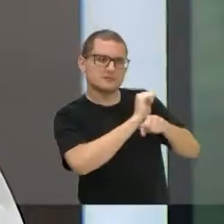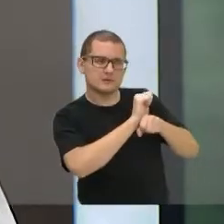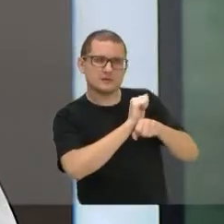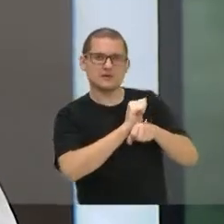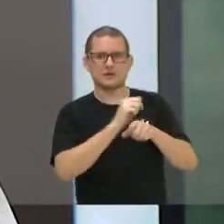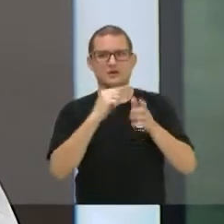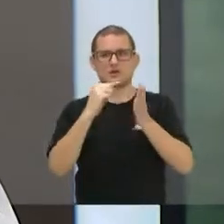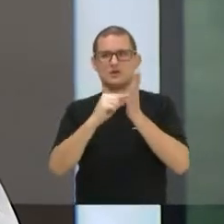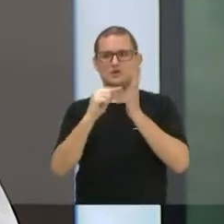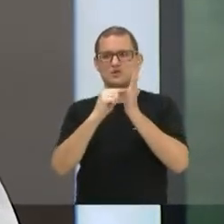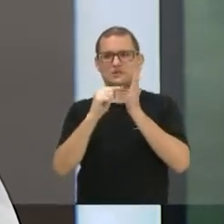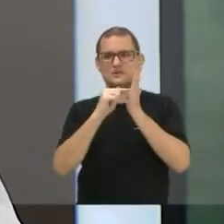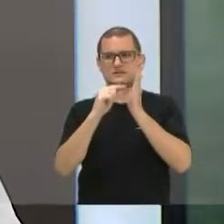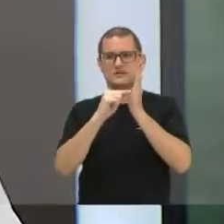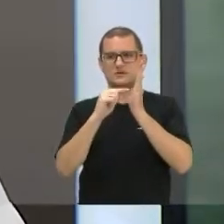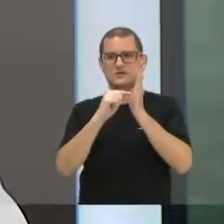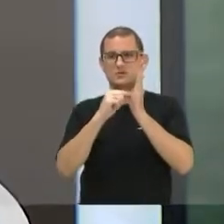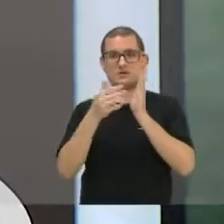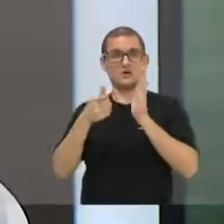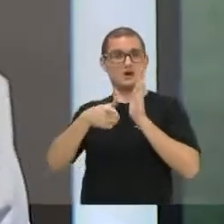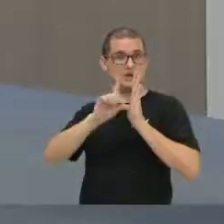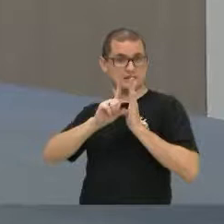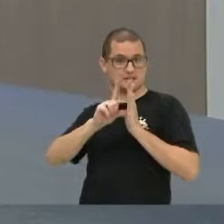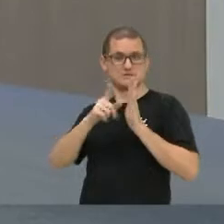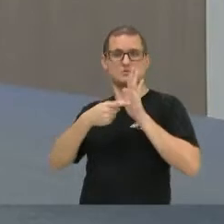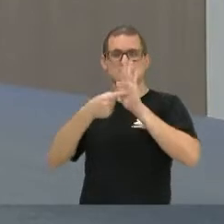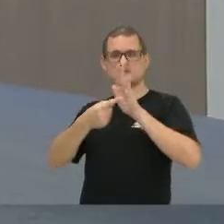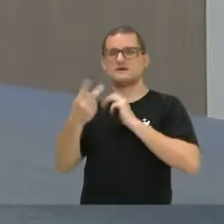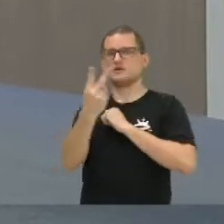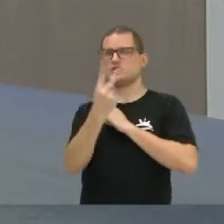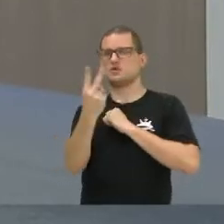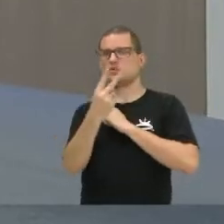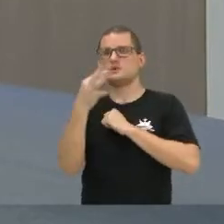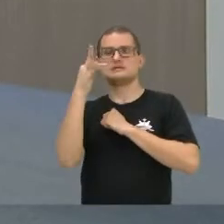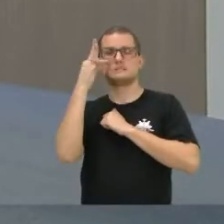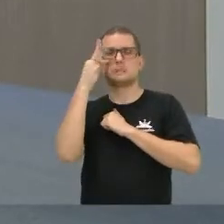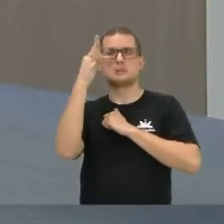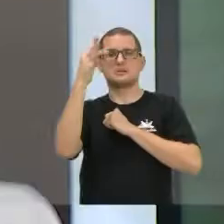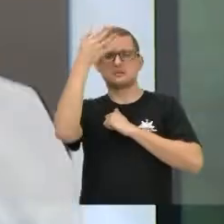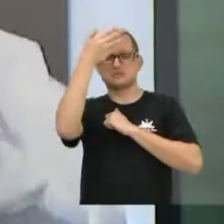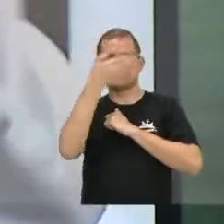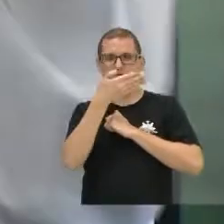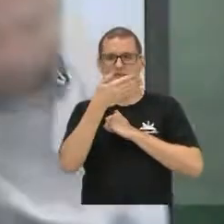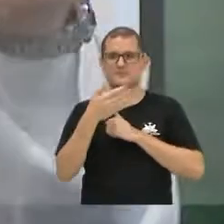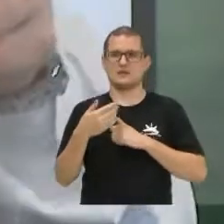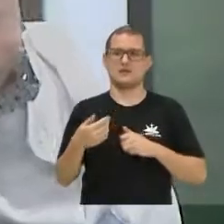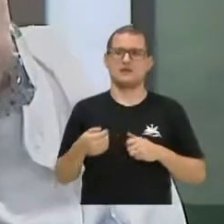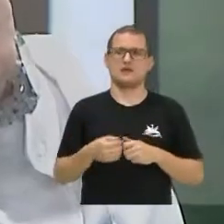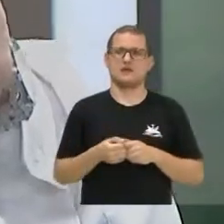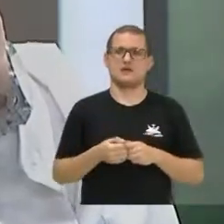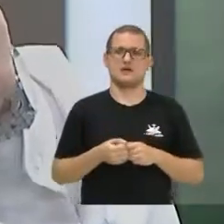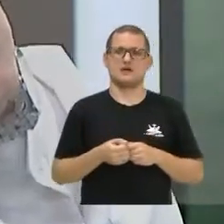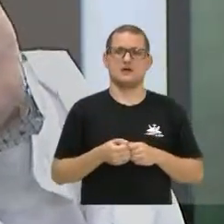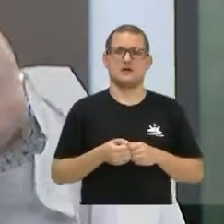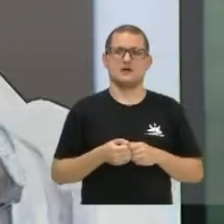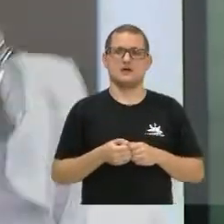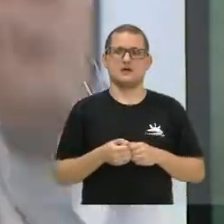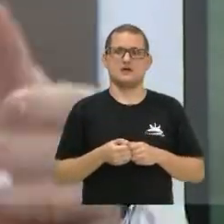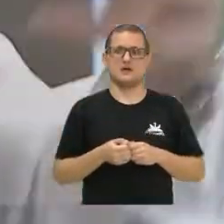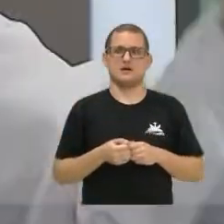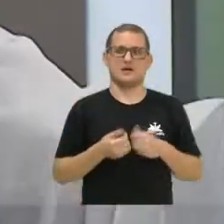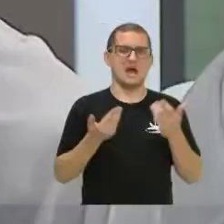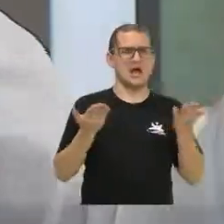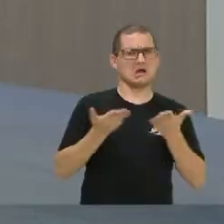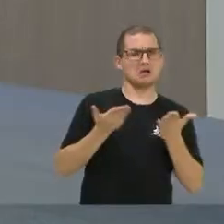versículo anterior era nas duas testemunhas né e agora são as duas oliveiras são outros personagens